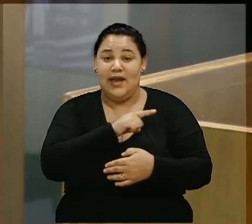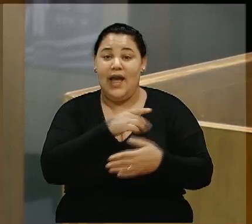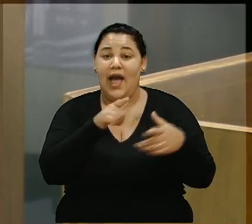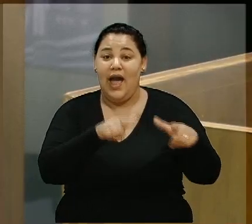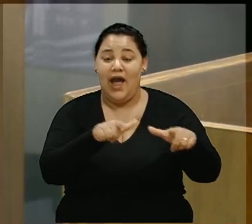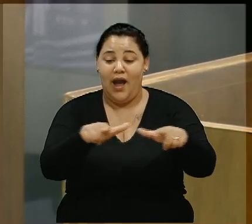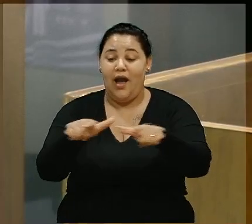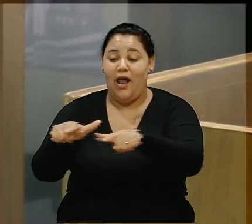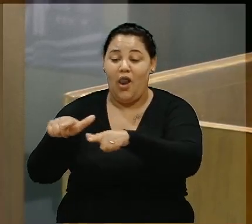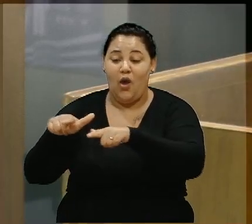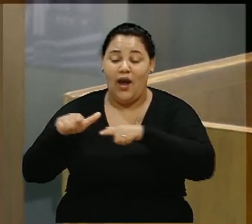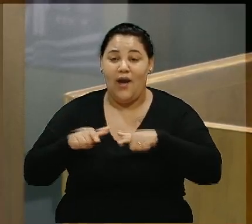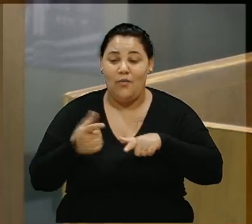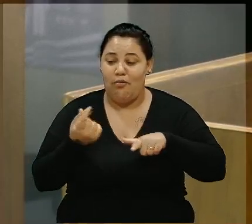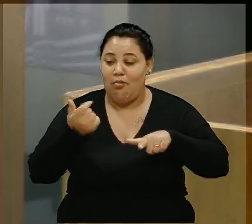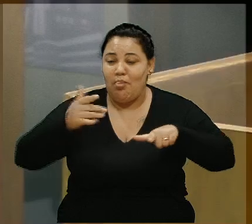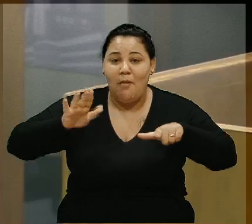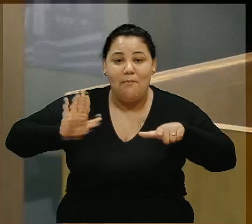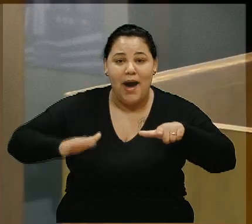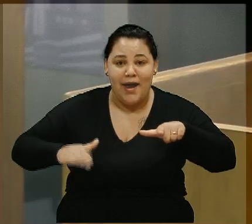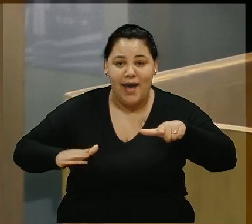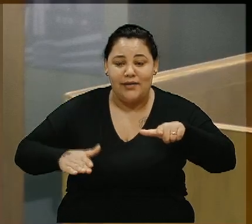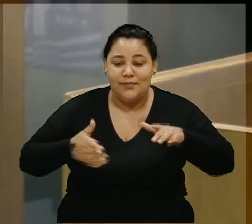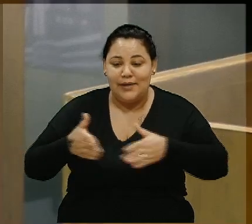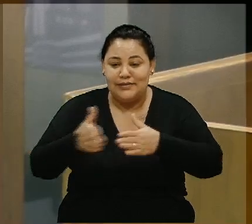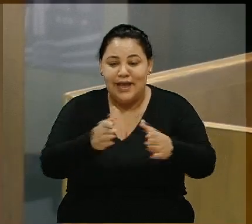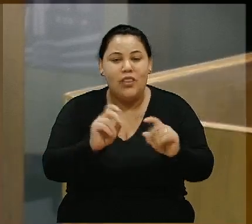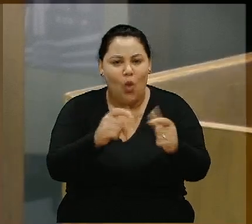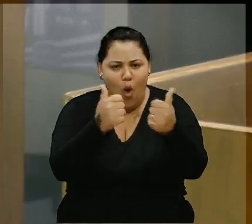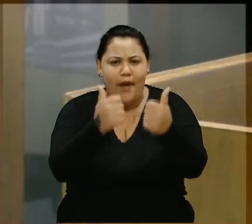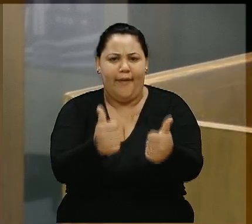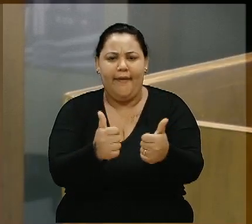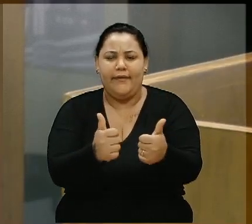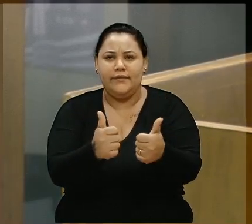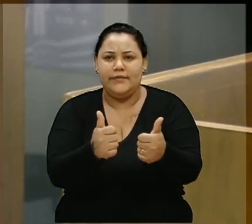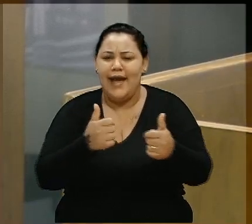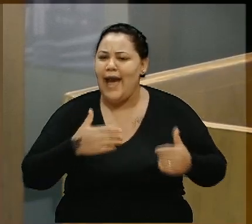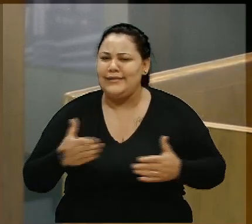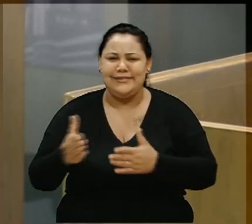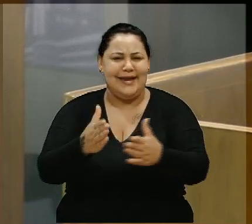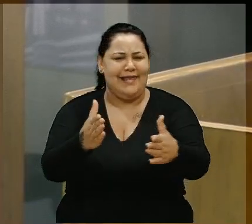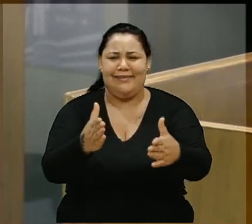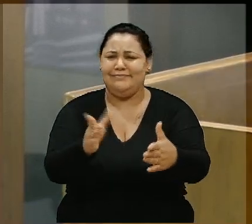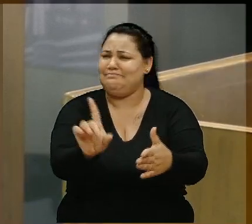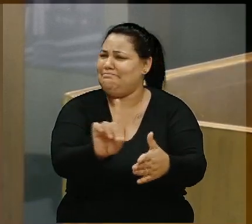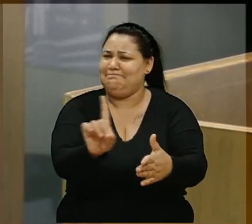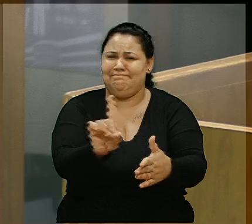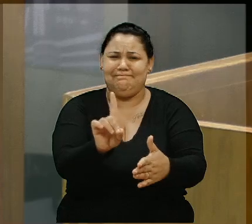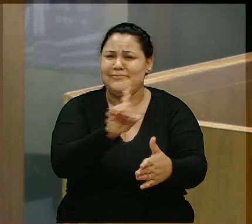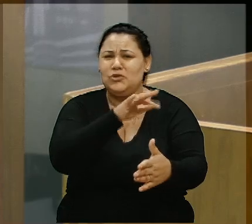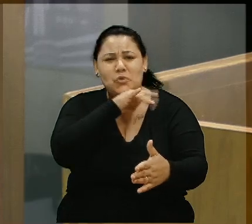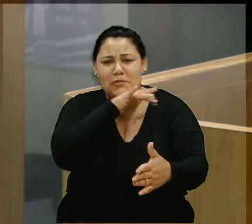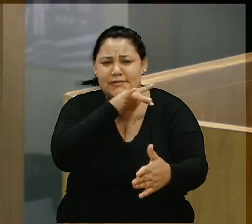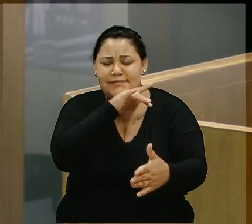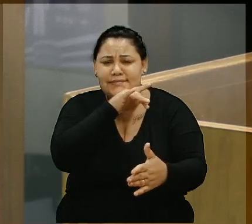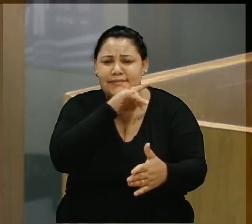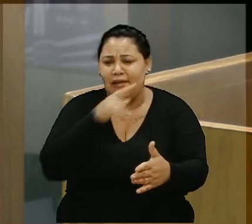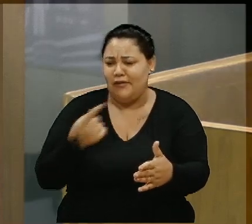para baratear e que é para as estradas estarem ok. As estradas não estão ok e não barateia o valor.